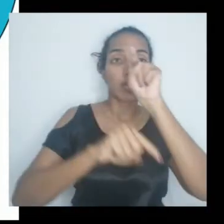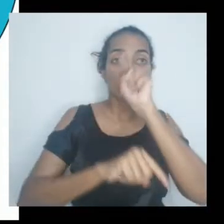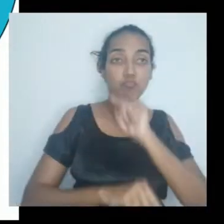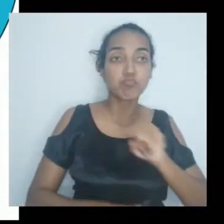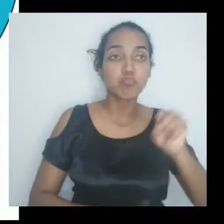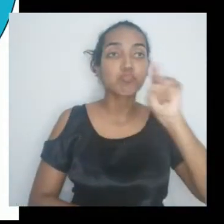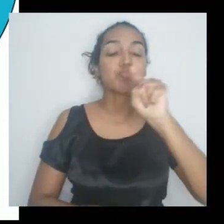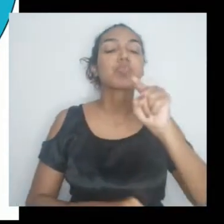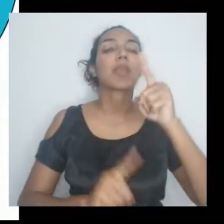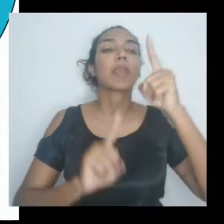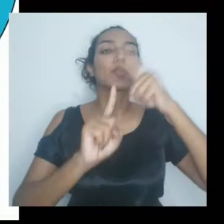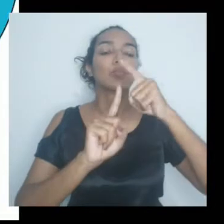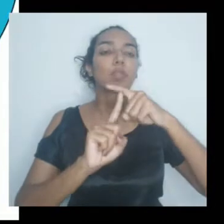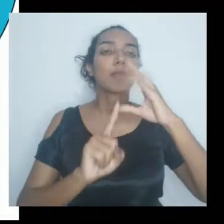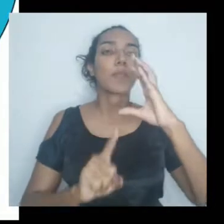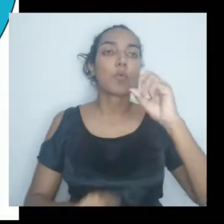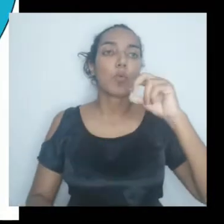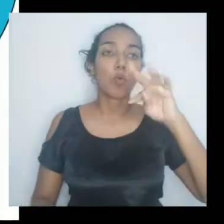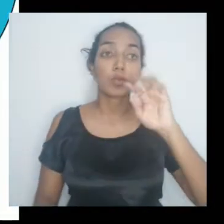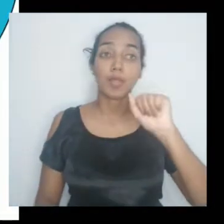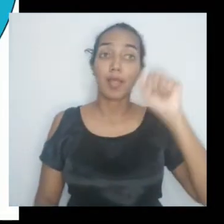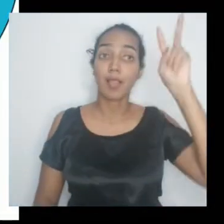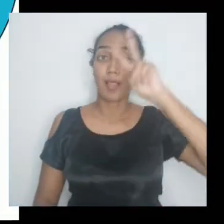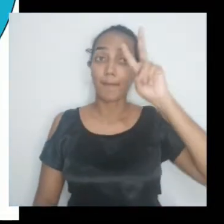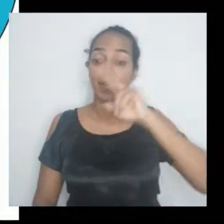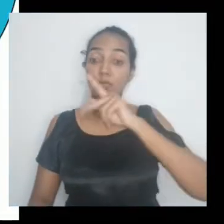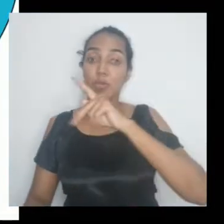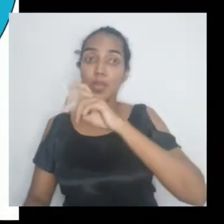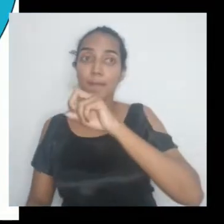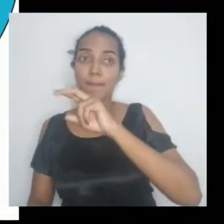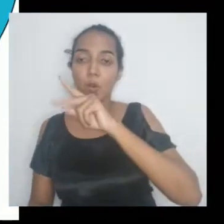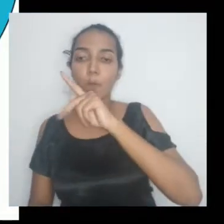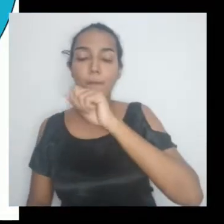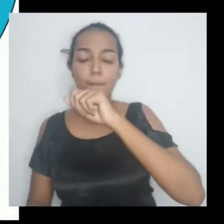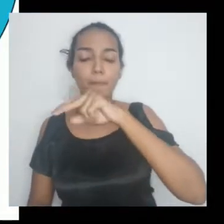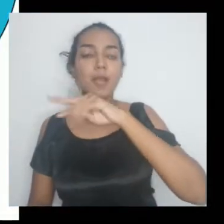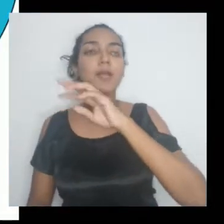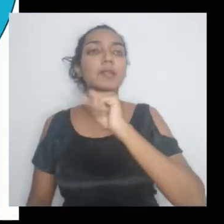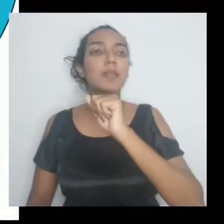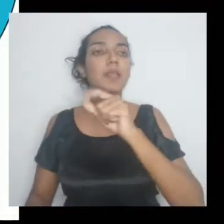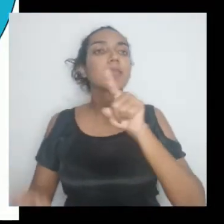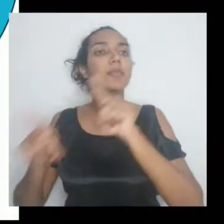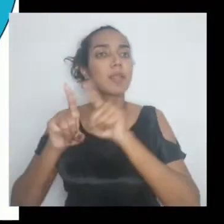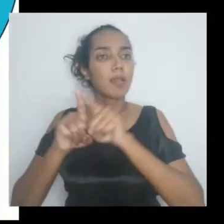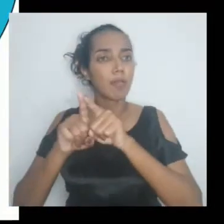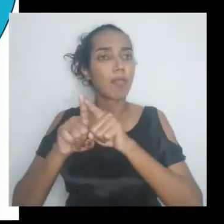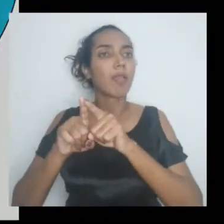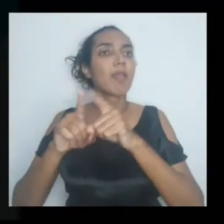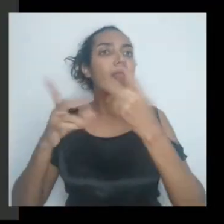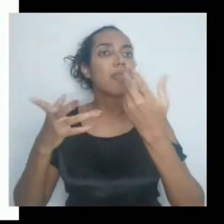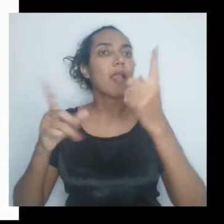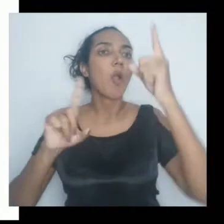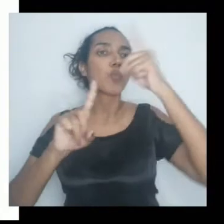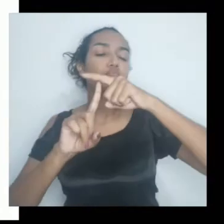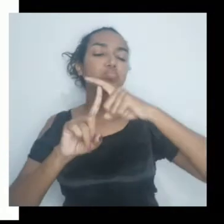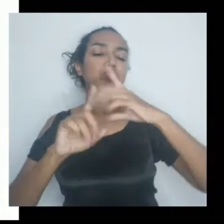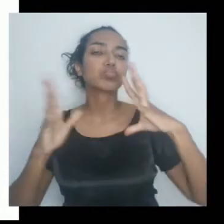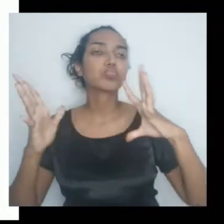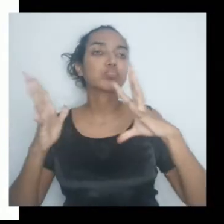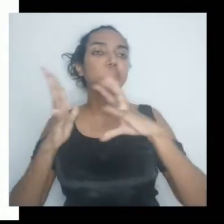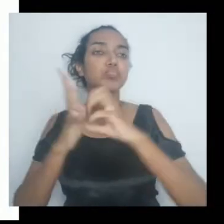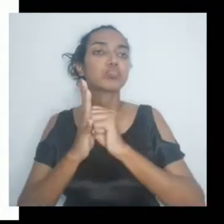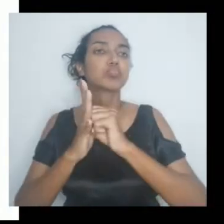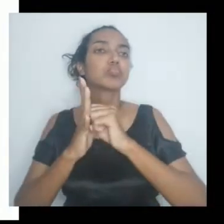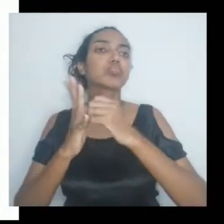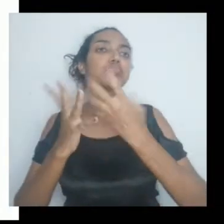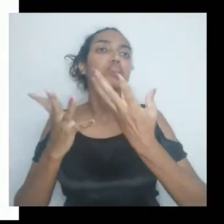poupança também é uma conta especial também é uma conta. Beleza? O nosso roteiro a ser seguido, eu vou começar a